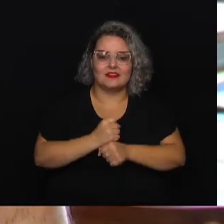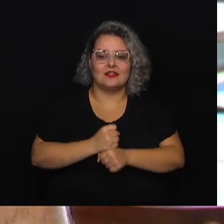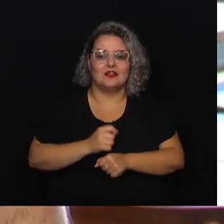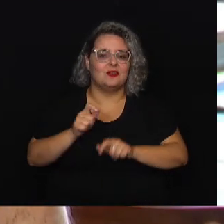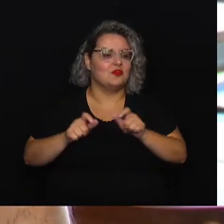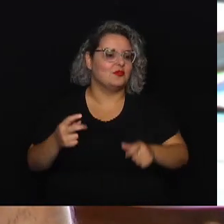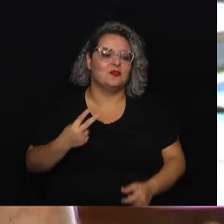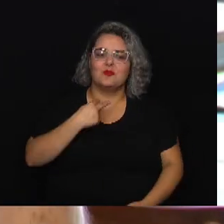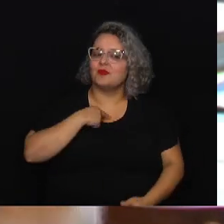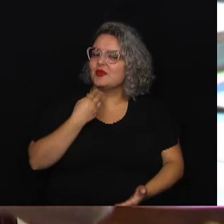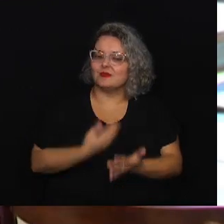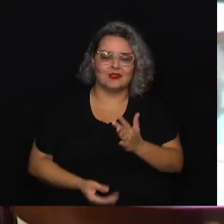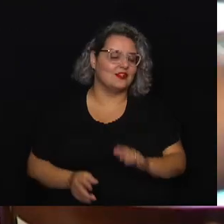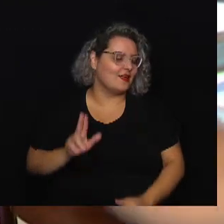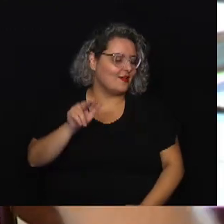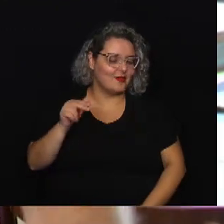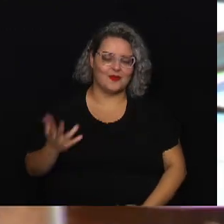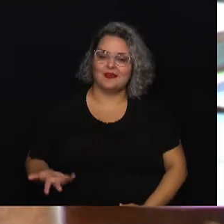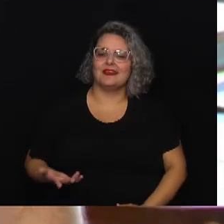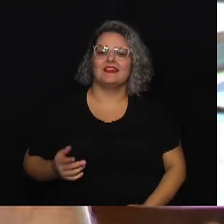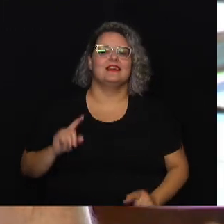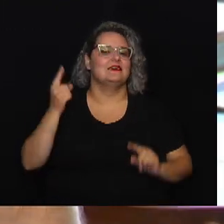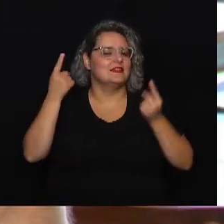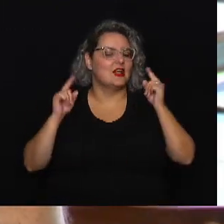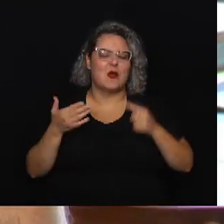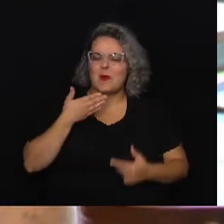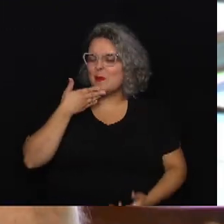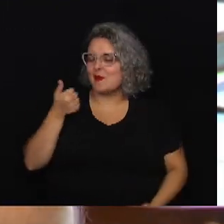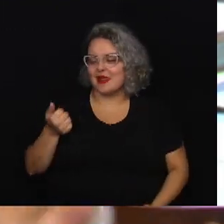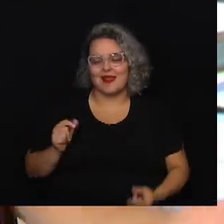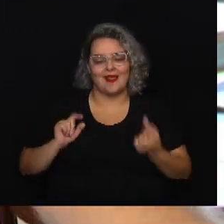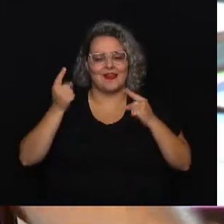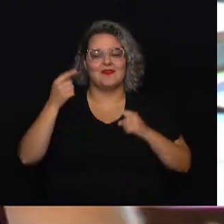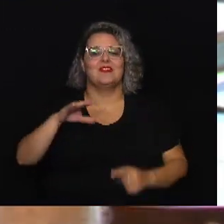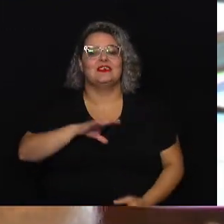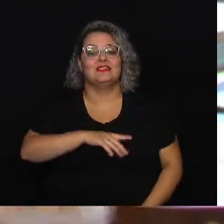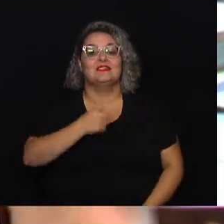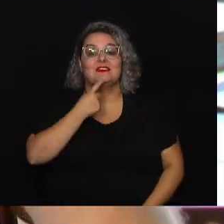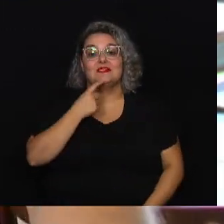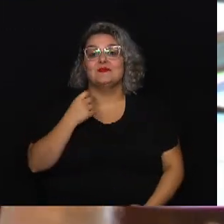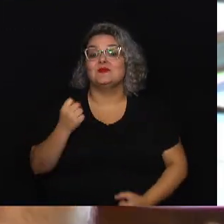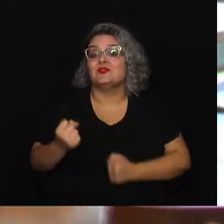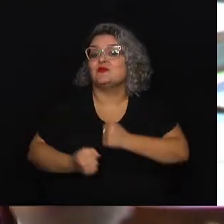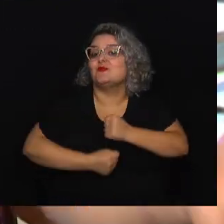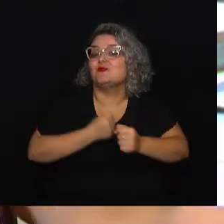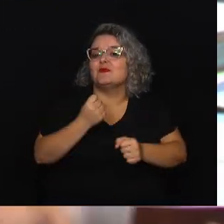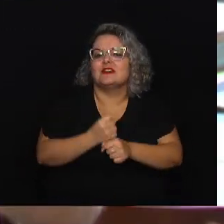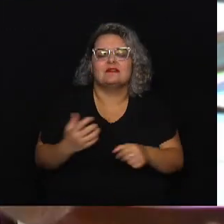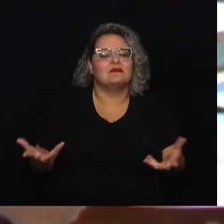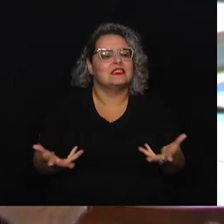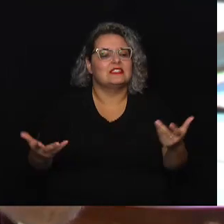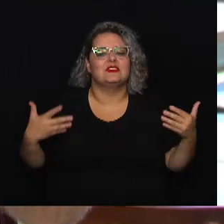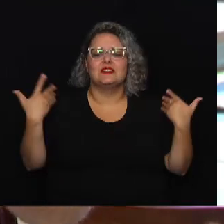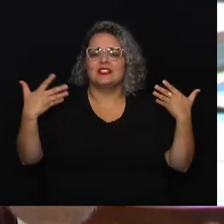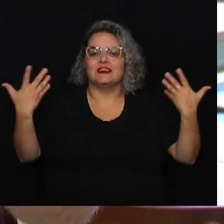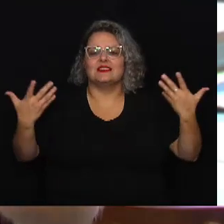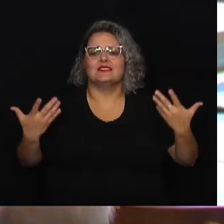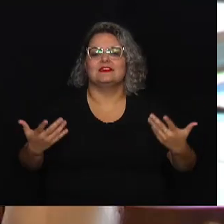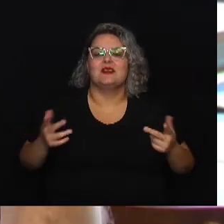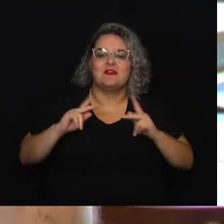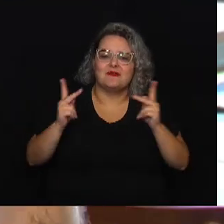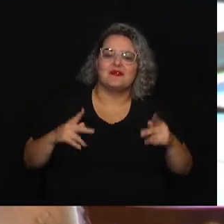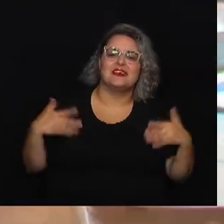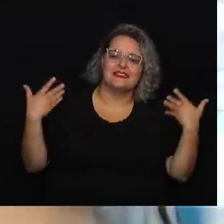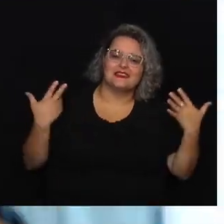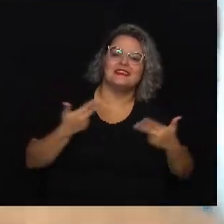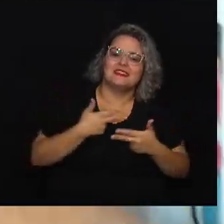Não pode perder de jeito nenhum. Esse carnaval tem tudo para ser o melhor carnaval de Campinas e um ano incrível, cheio de alegria, cheio de primor, paz e alegria, coisa